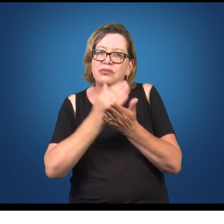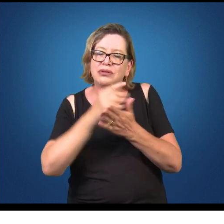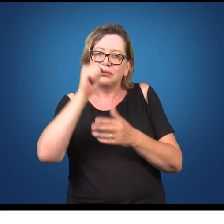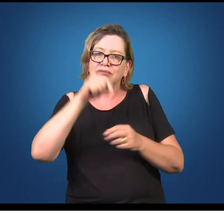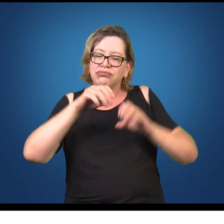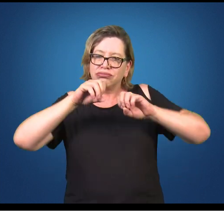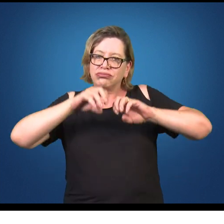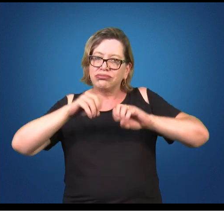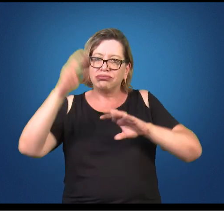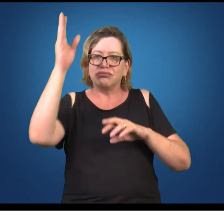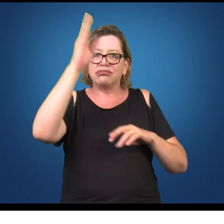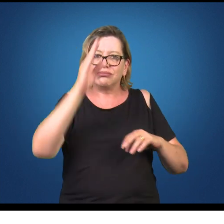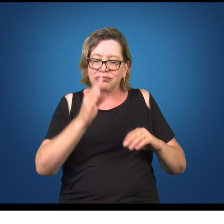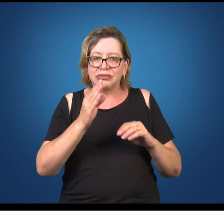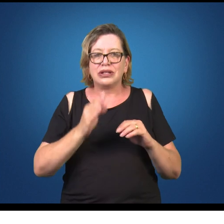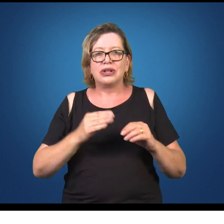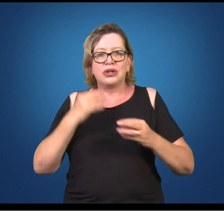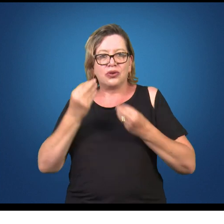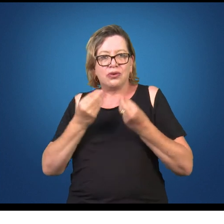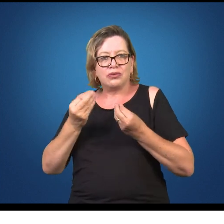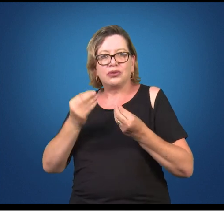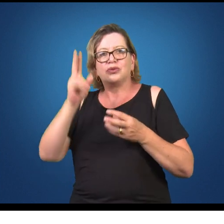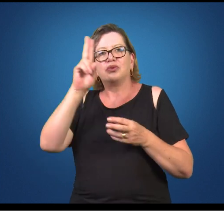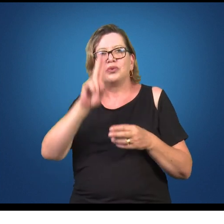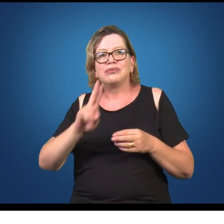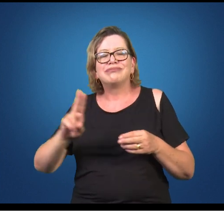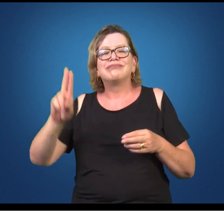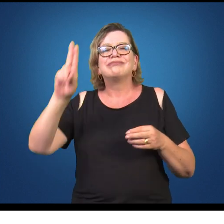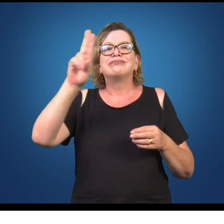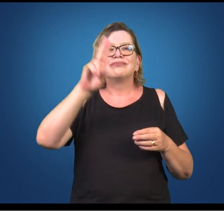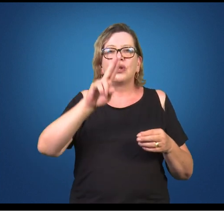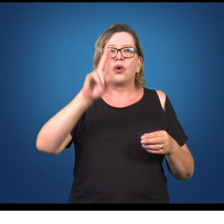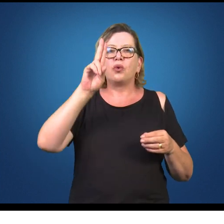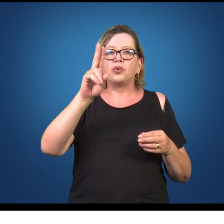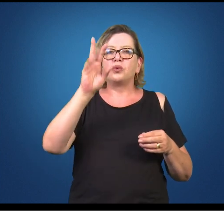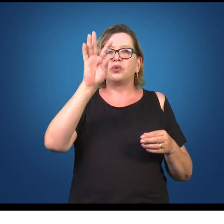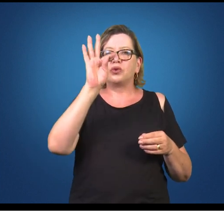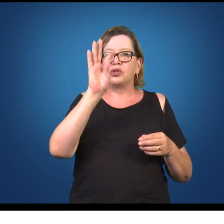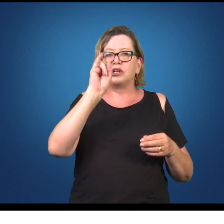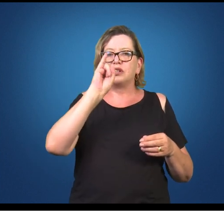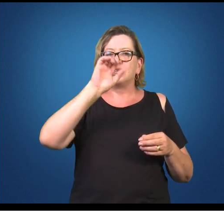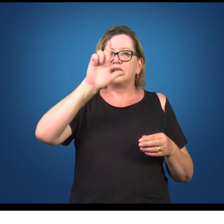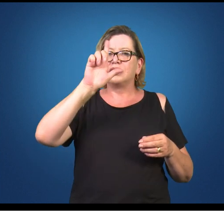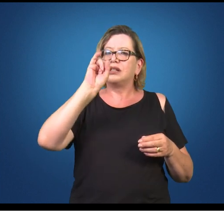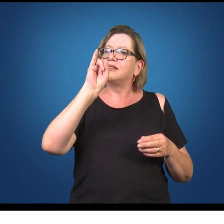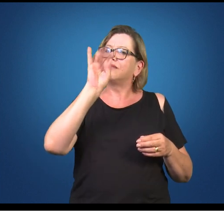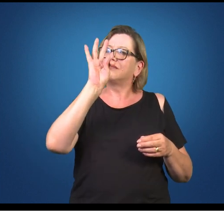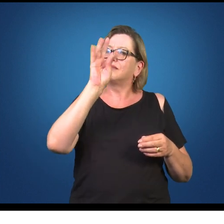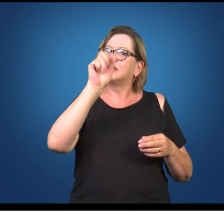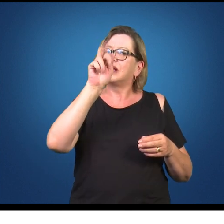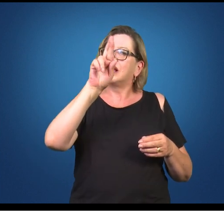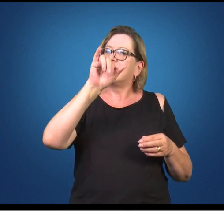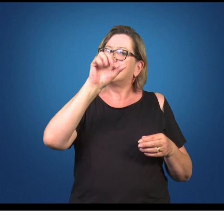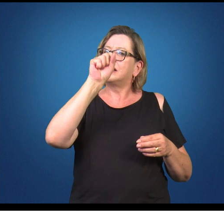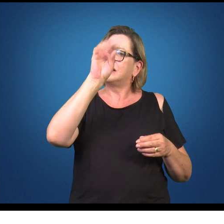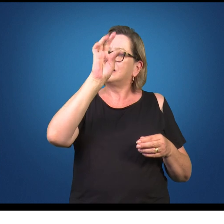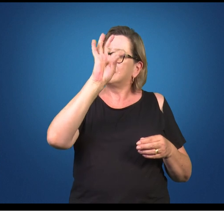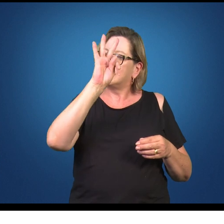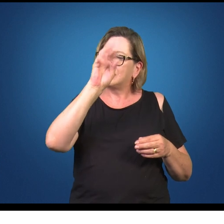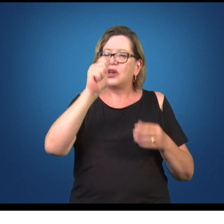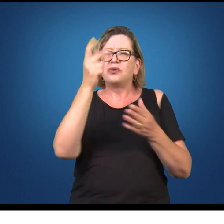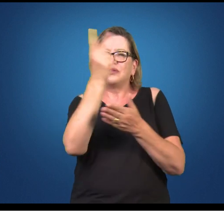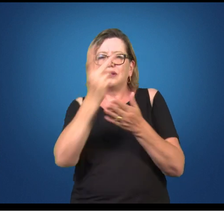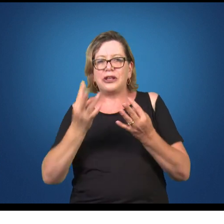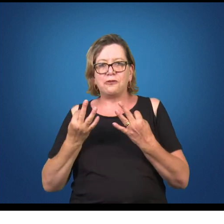educação brasileira, né, que foi de uma forma utilitarista também, né, a Ah, questão sim. do desenho técnico, de como Sim.